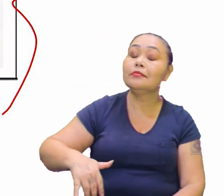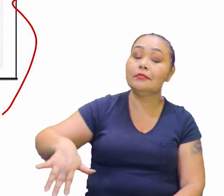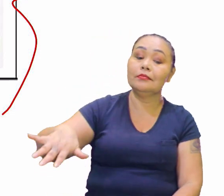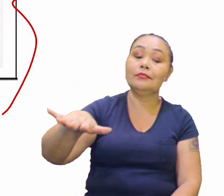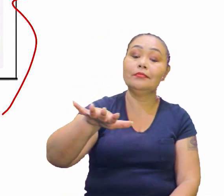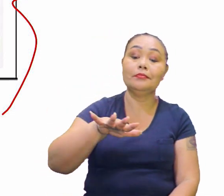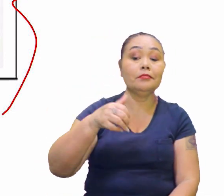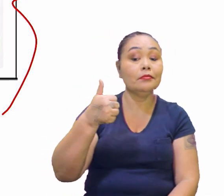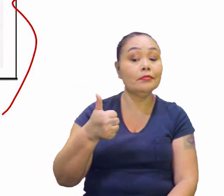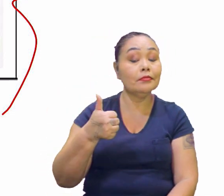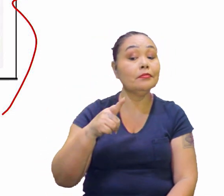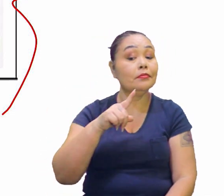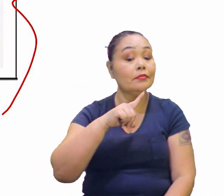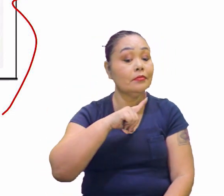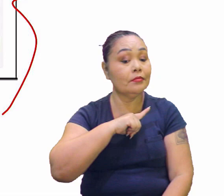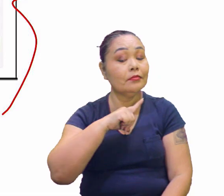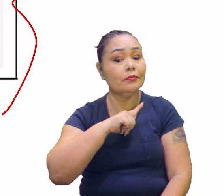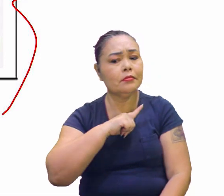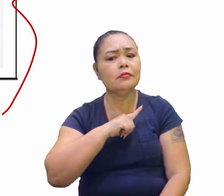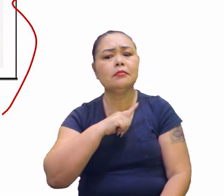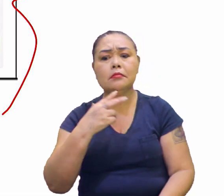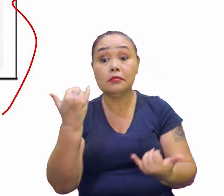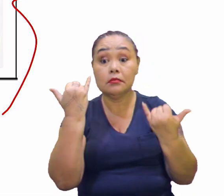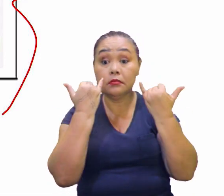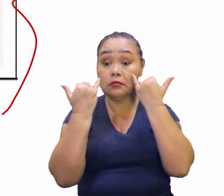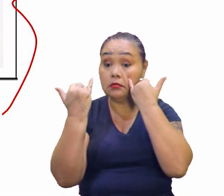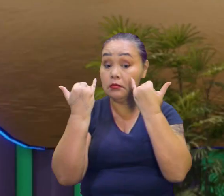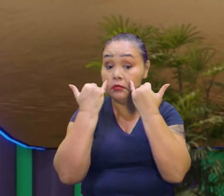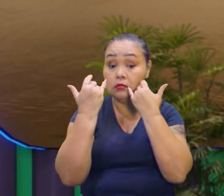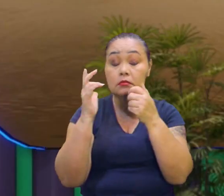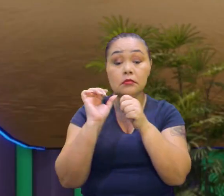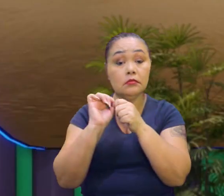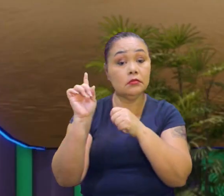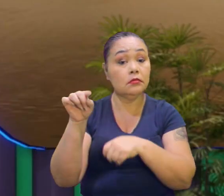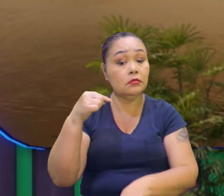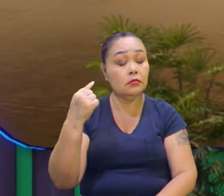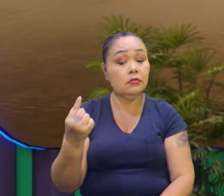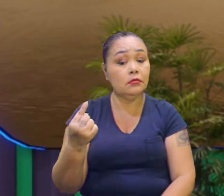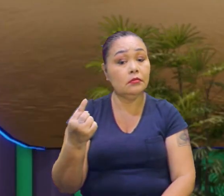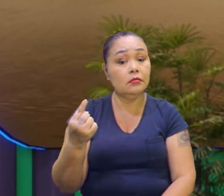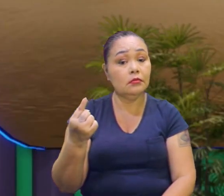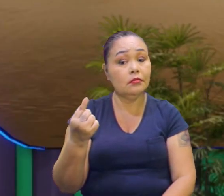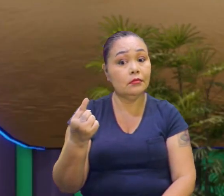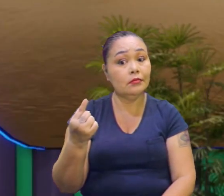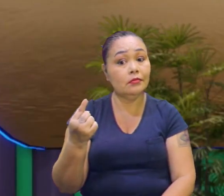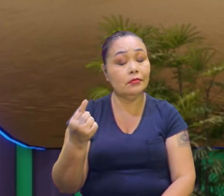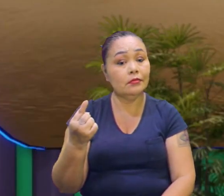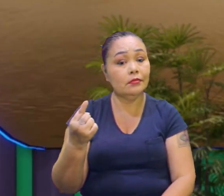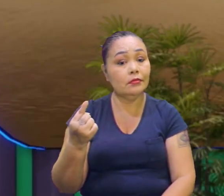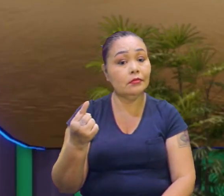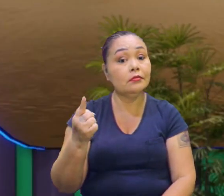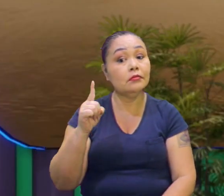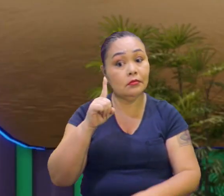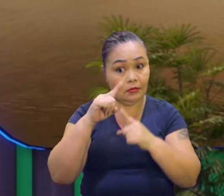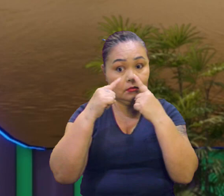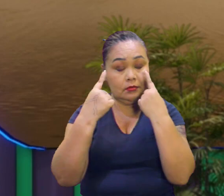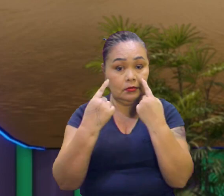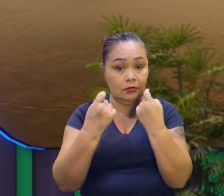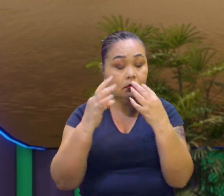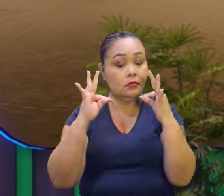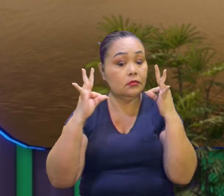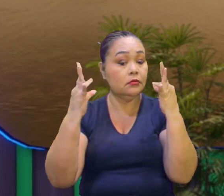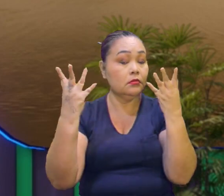Galera, olha só, tivemos aí muitas informações, olha só. Então, seria interessante